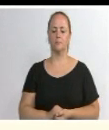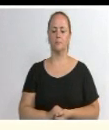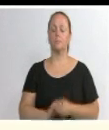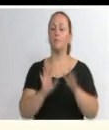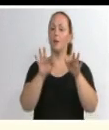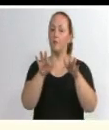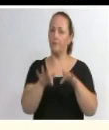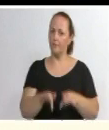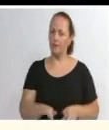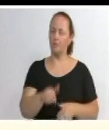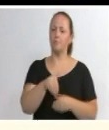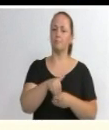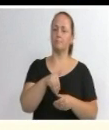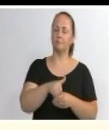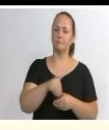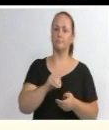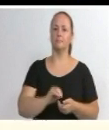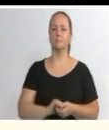Encerrada a votação.